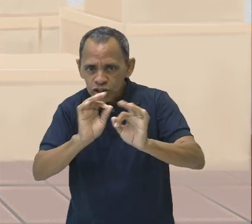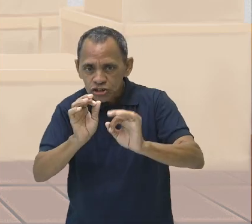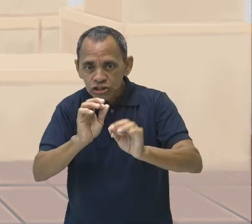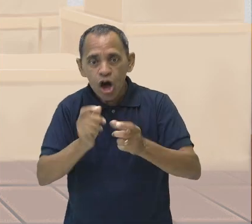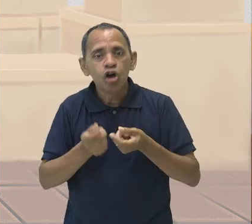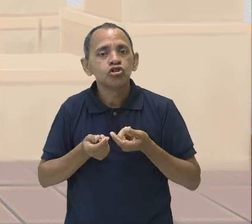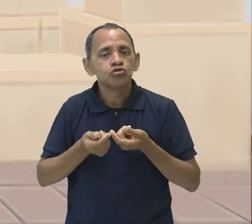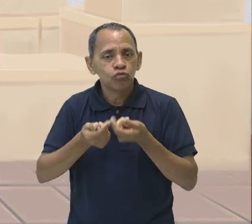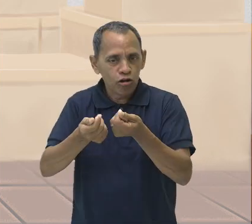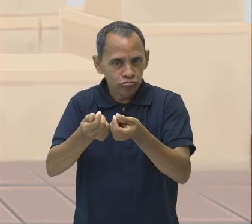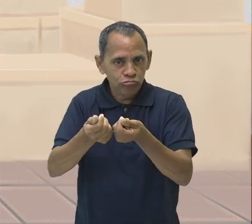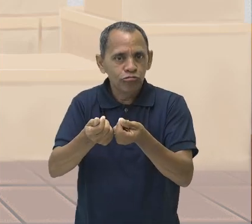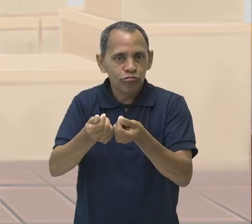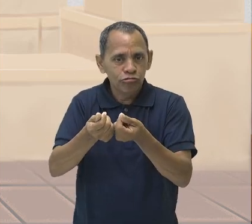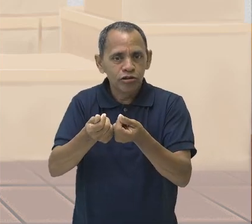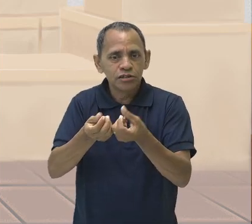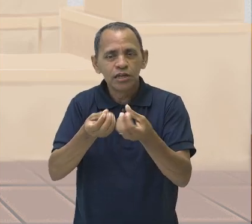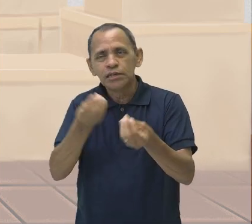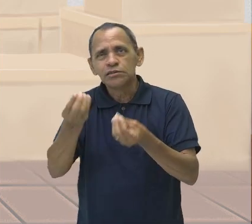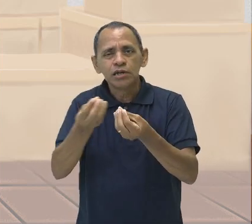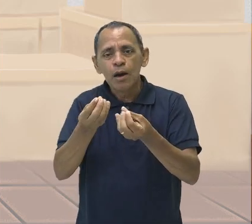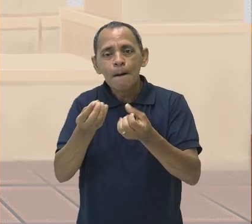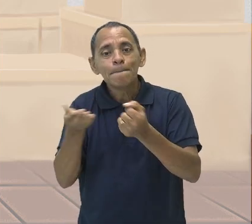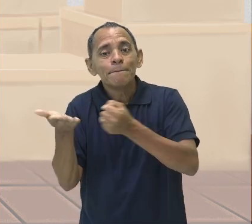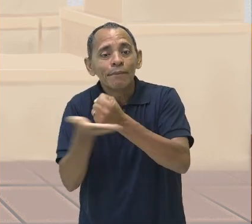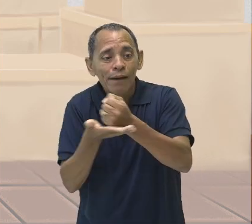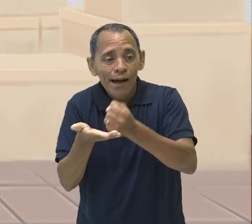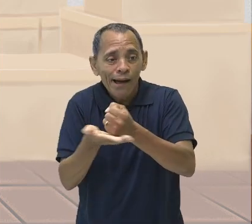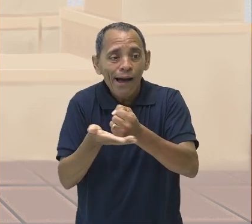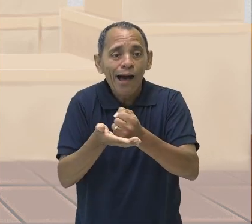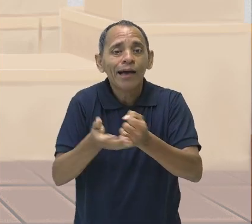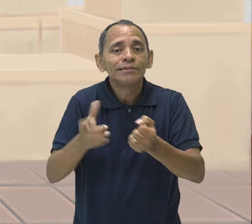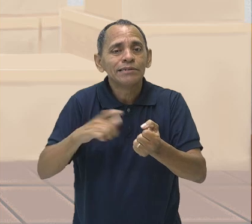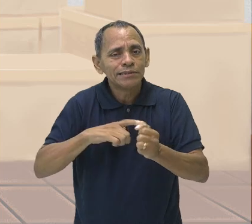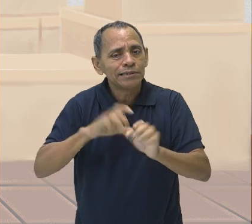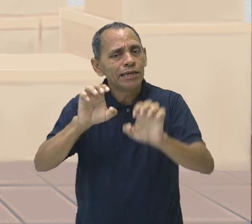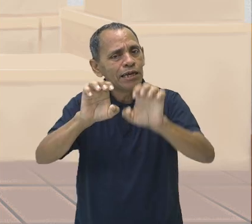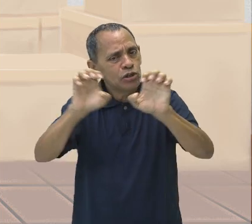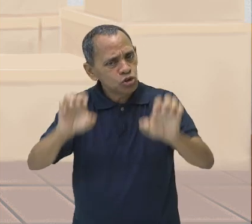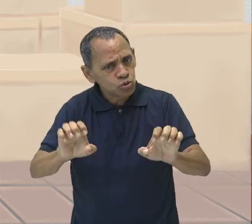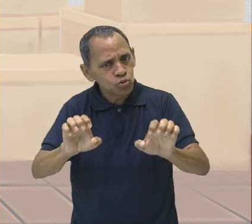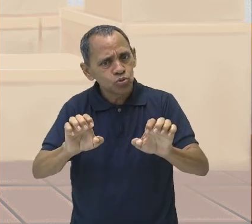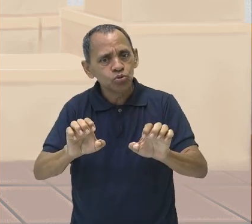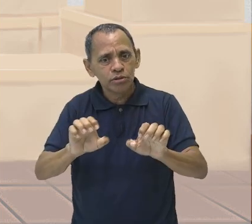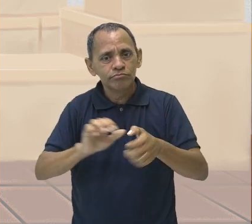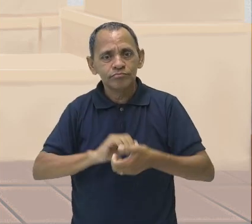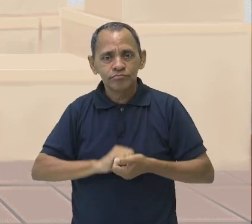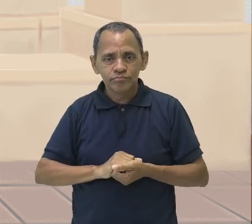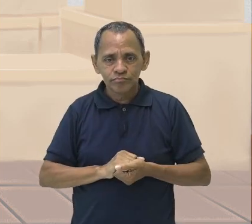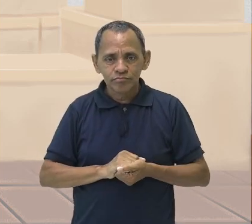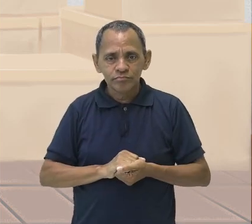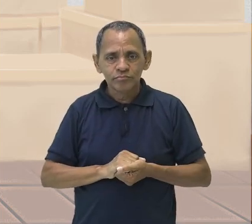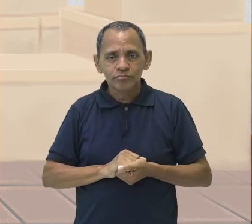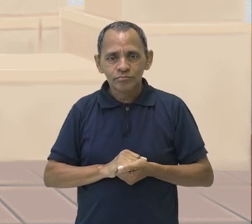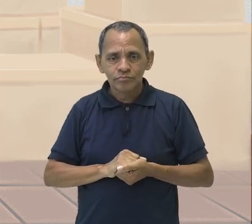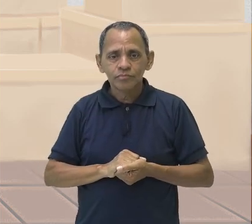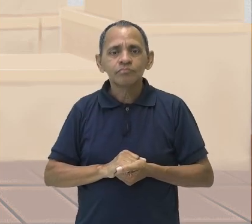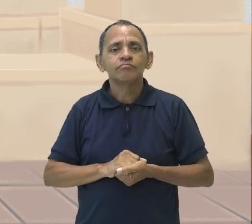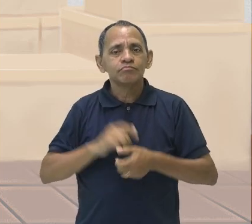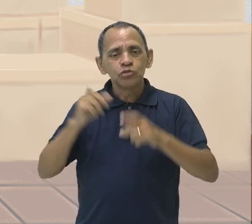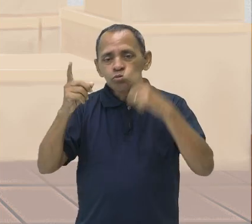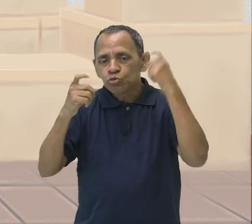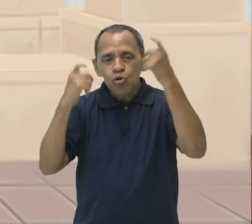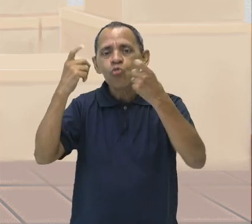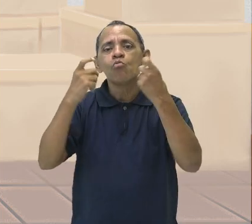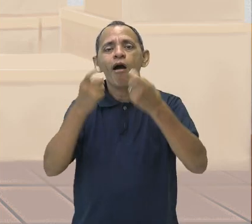montar os alicerces mesmo da empresa, é o que mantém tudo de pé. Né? O fato de você ter uma preocupação financeira, de